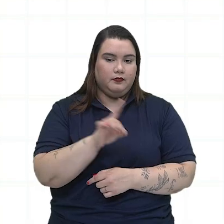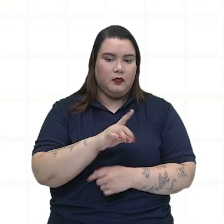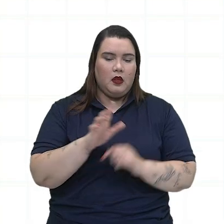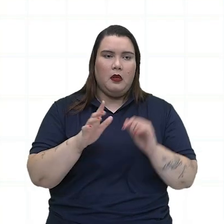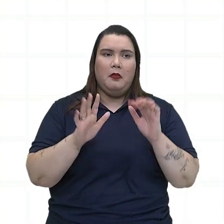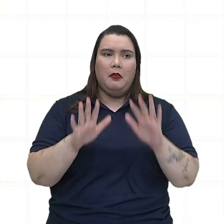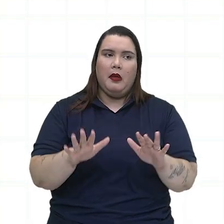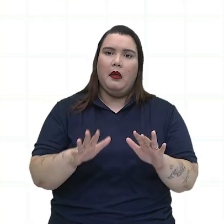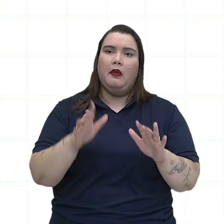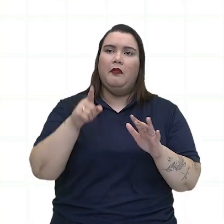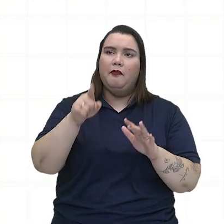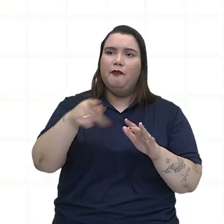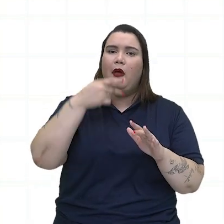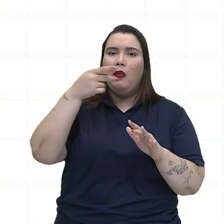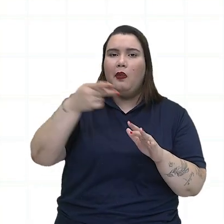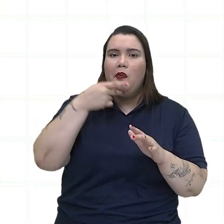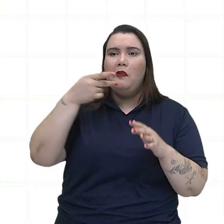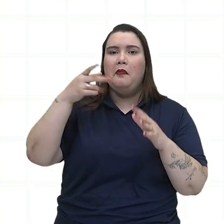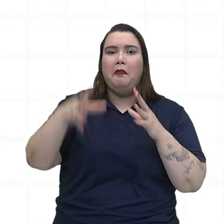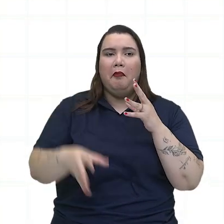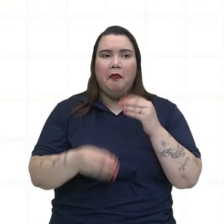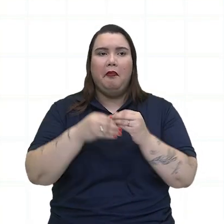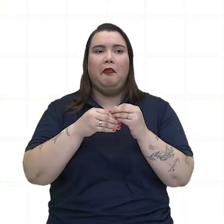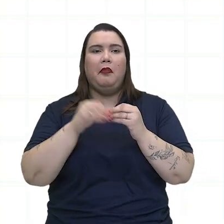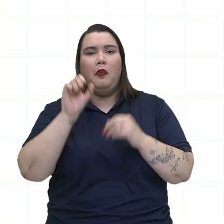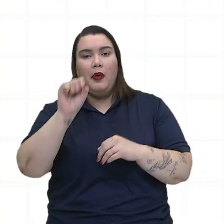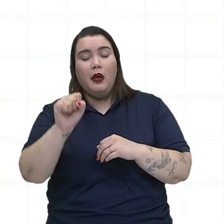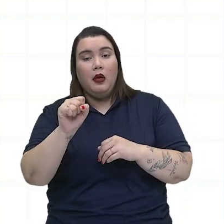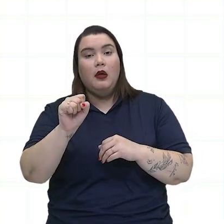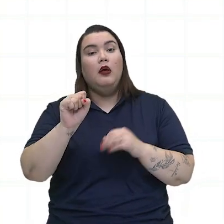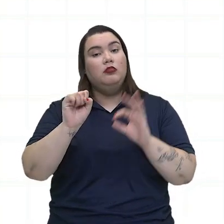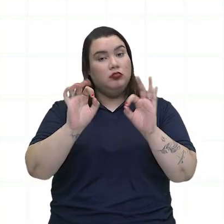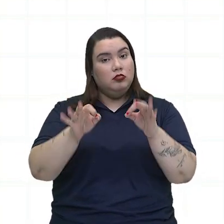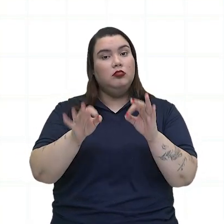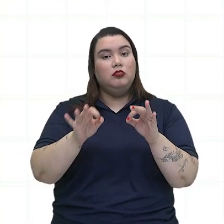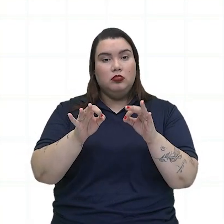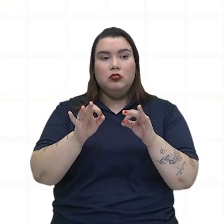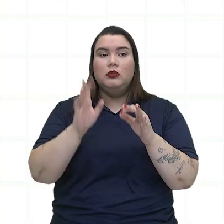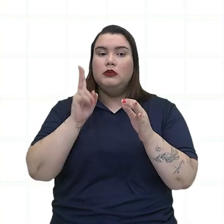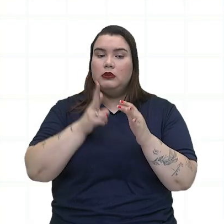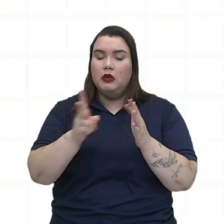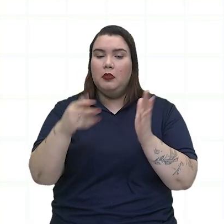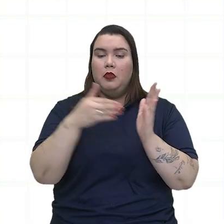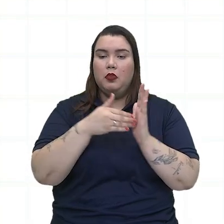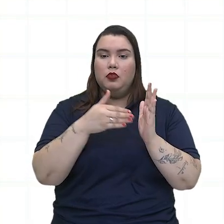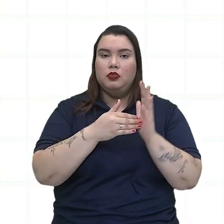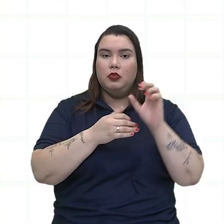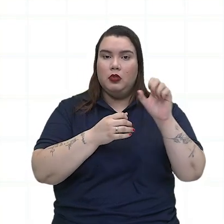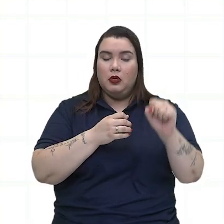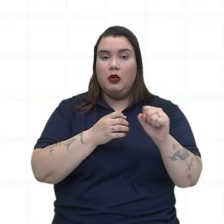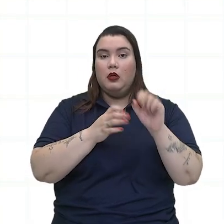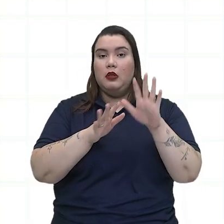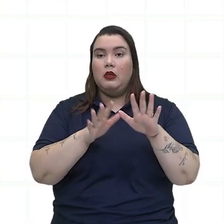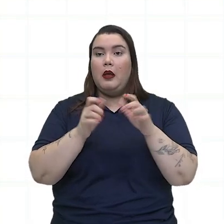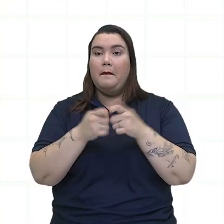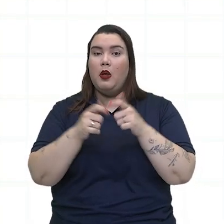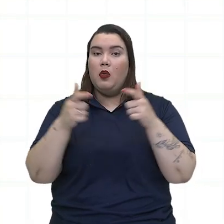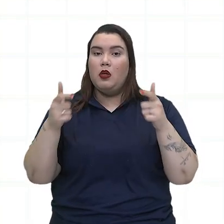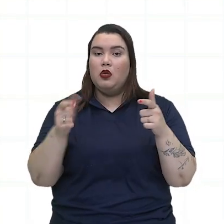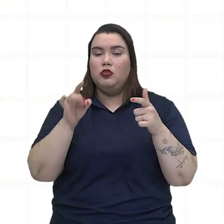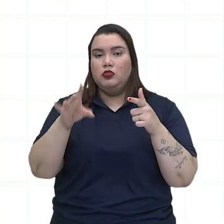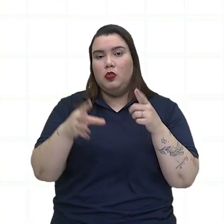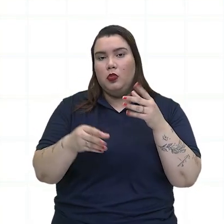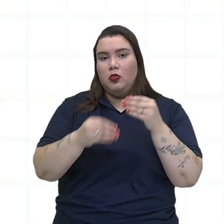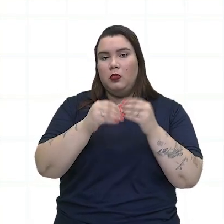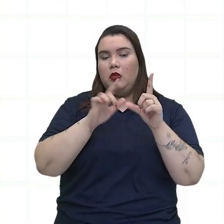Professora, mas não acrescenta o S na terceira pessoa do singular? Sim, sempre vai terminar em S e na maioria das vezes é só